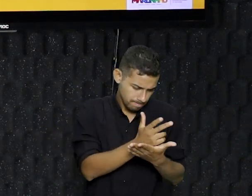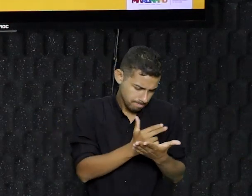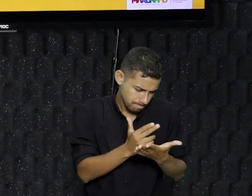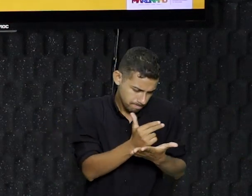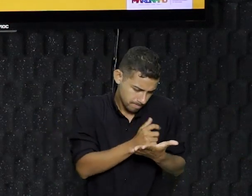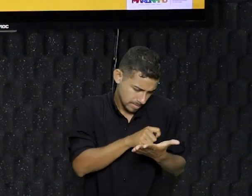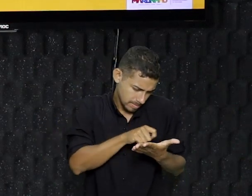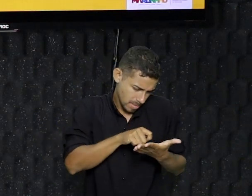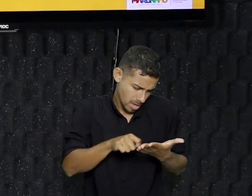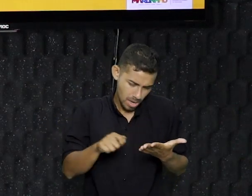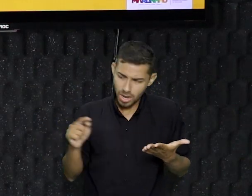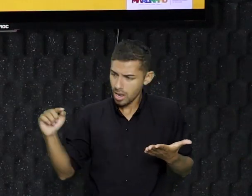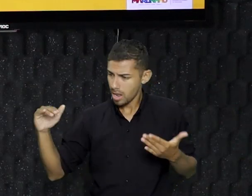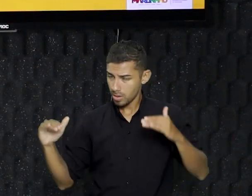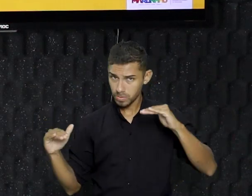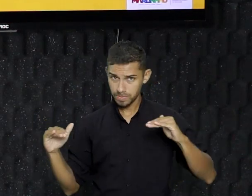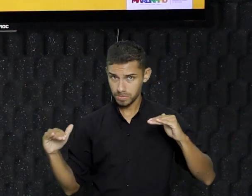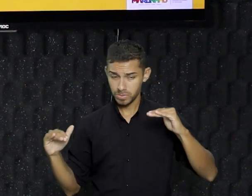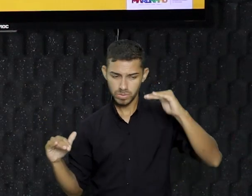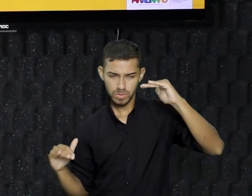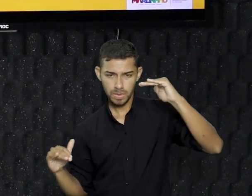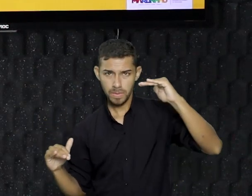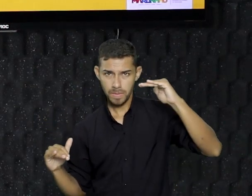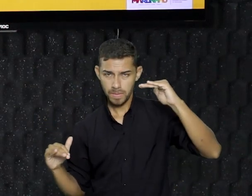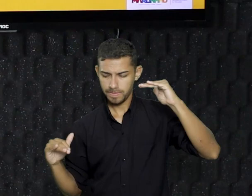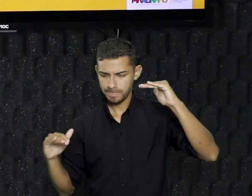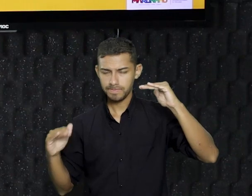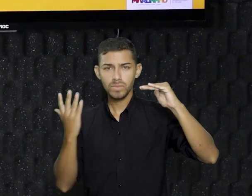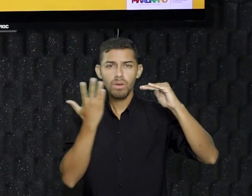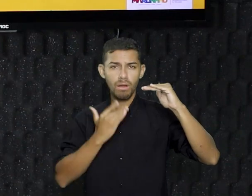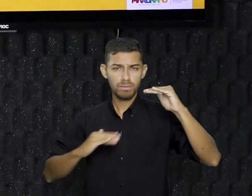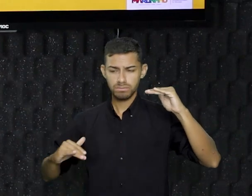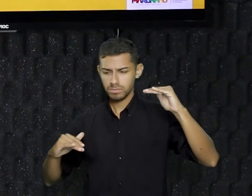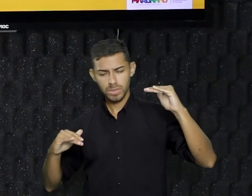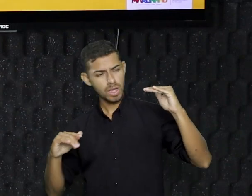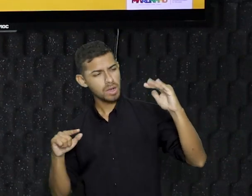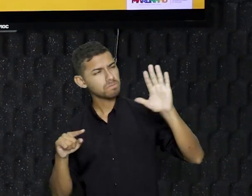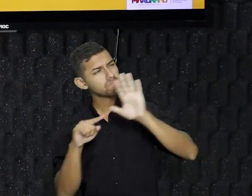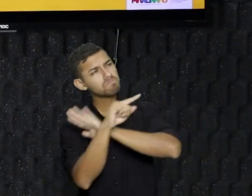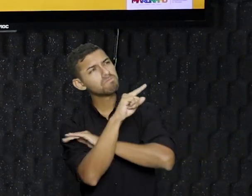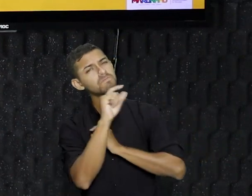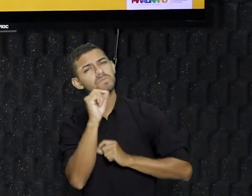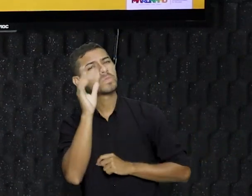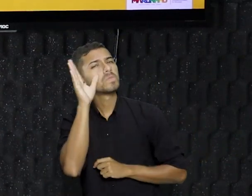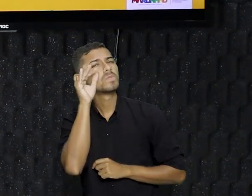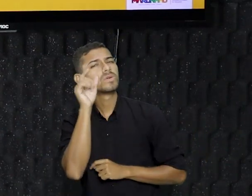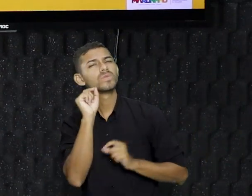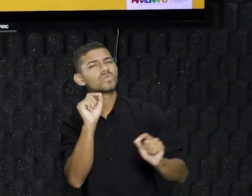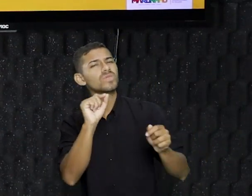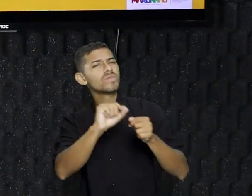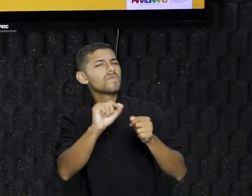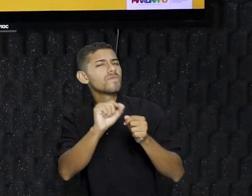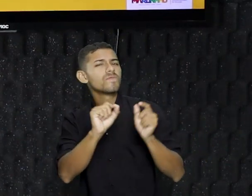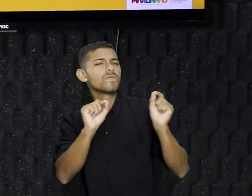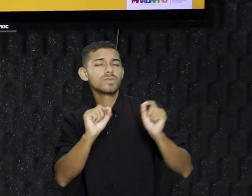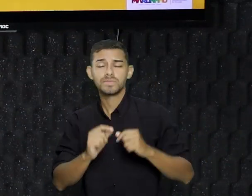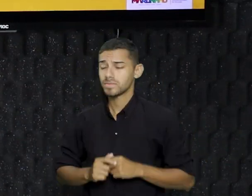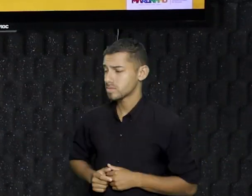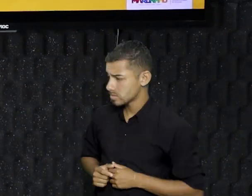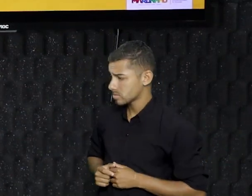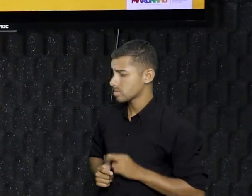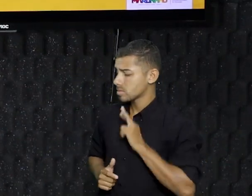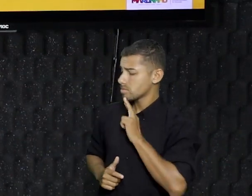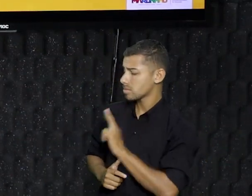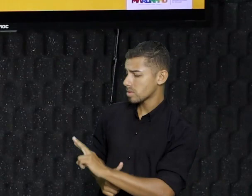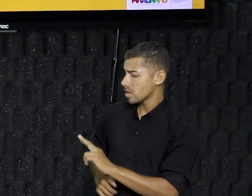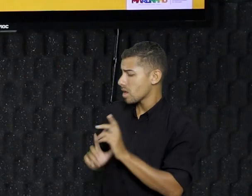Menorzinha curiosa são duas crianças uma menor e uma maior Menorzinha curiosa faz a seguinte pergunta o que fazes né E ela vai